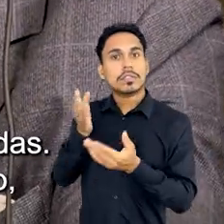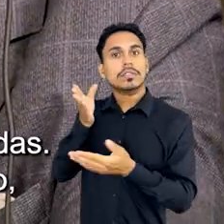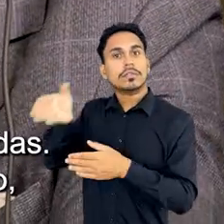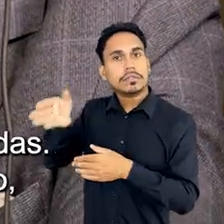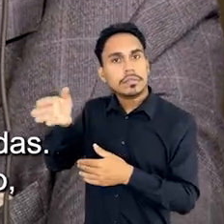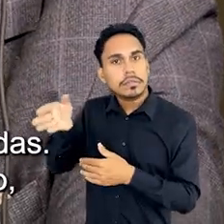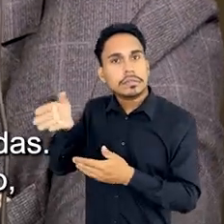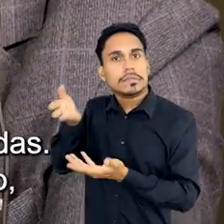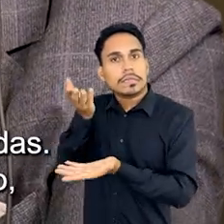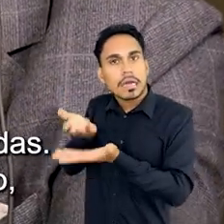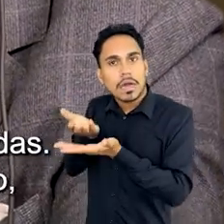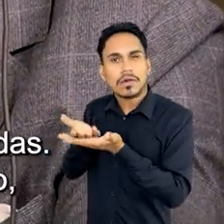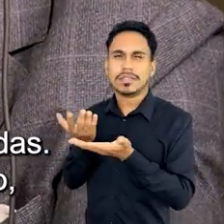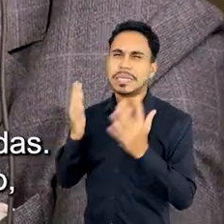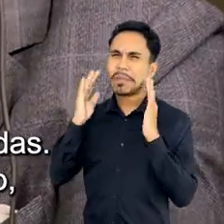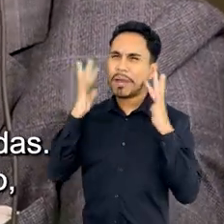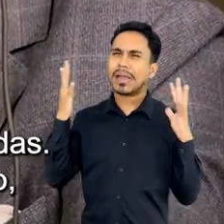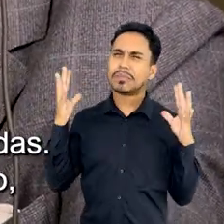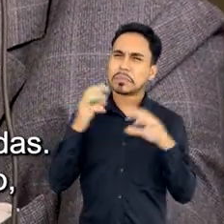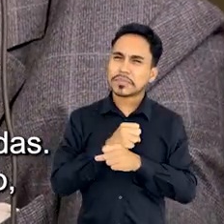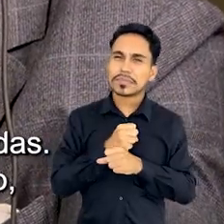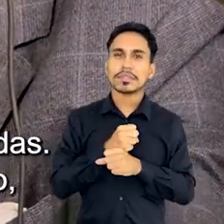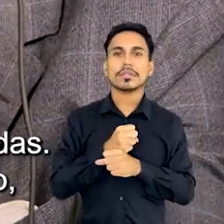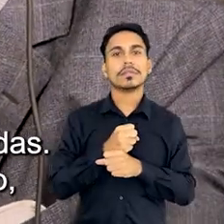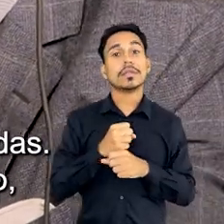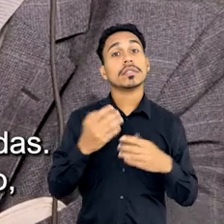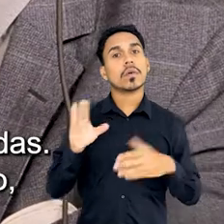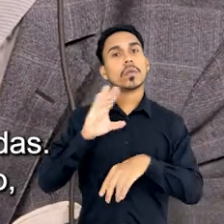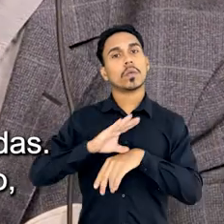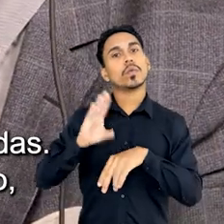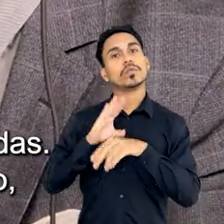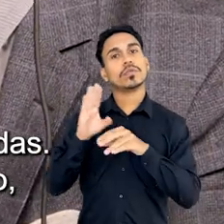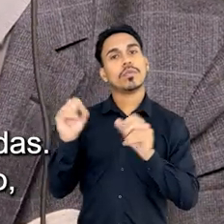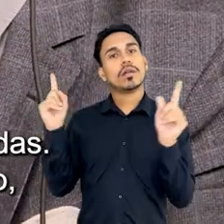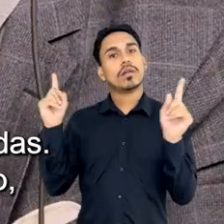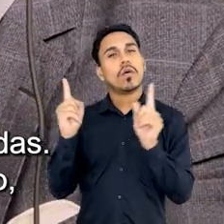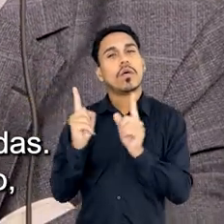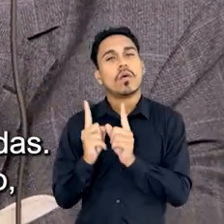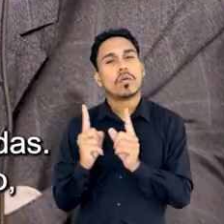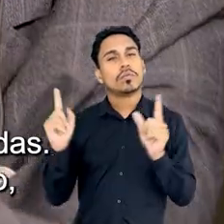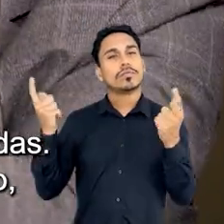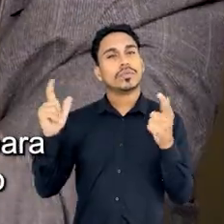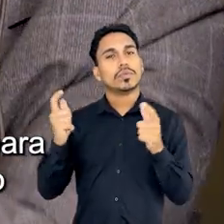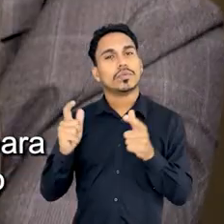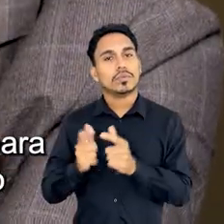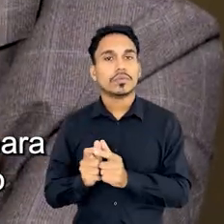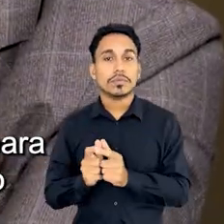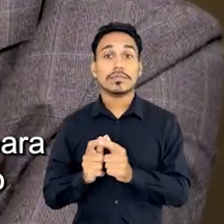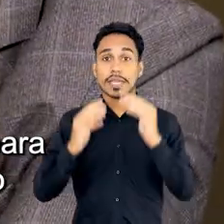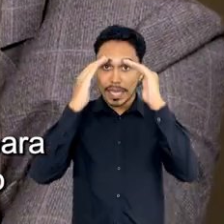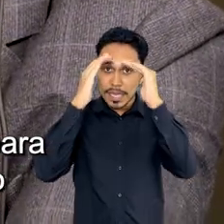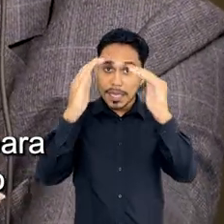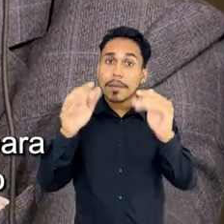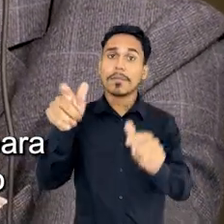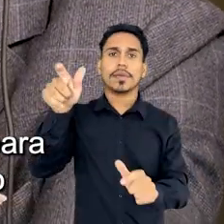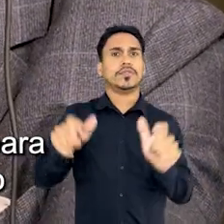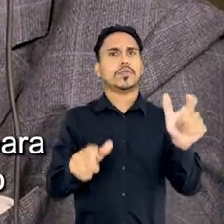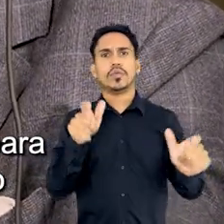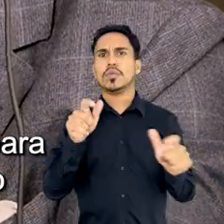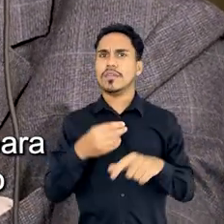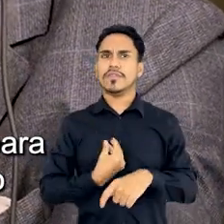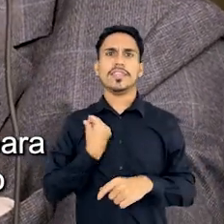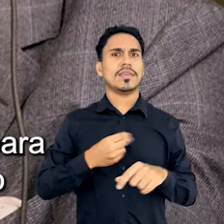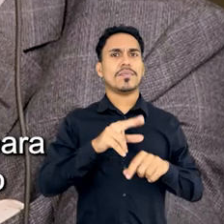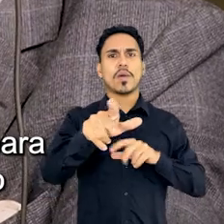jornada então permite você reduzir as jornadas n o curso se torna mais longo mas é o desenho voltando à diversidade é um curso